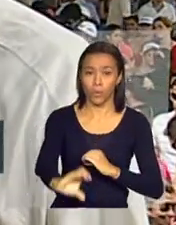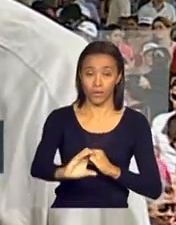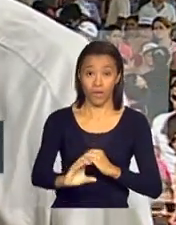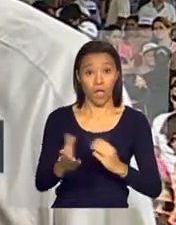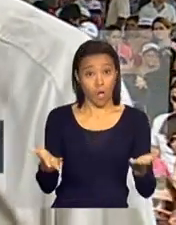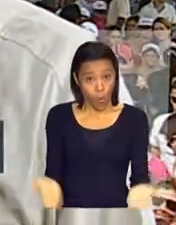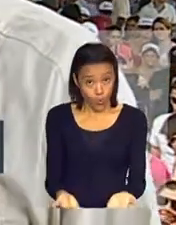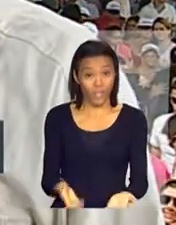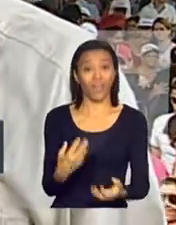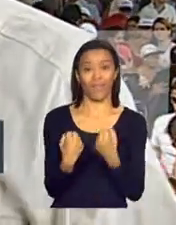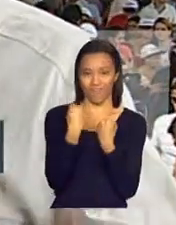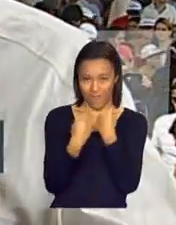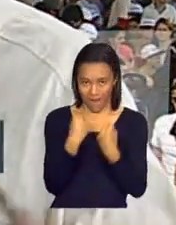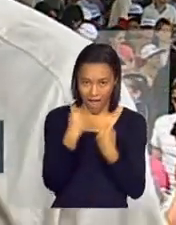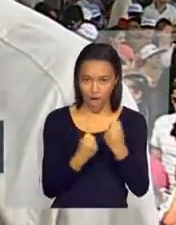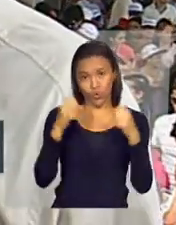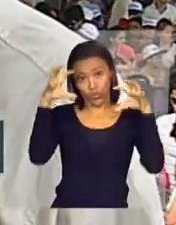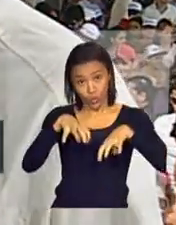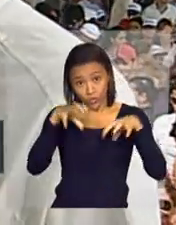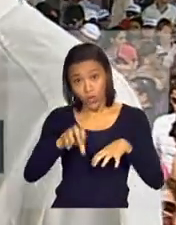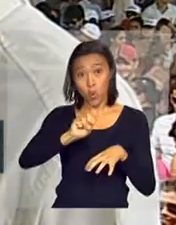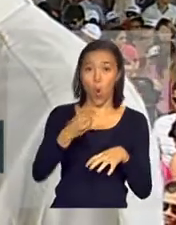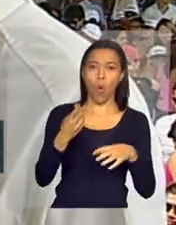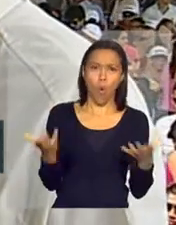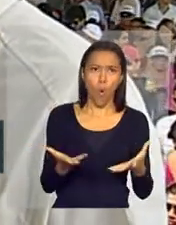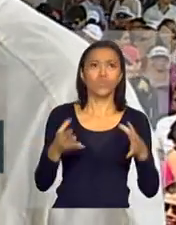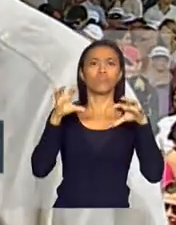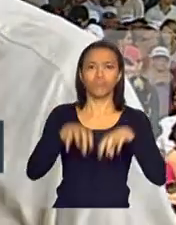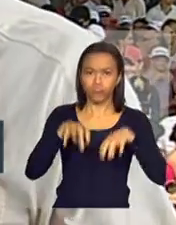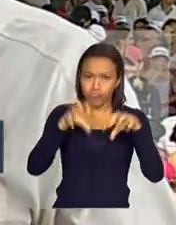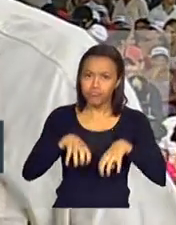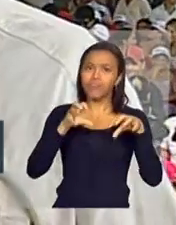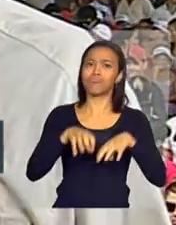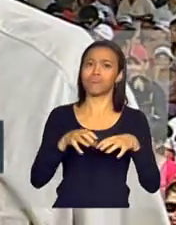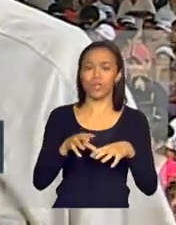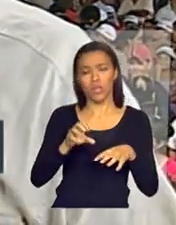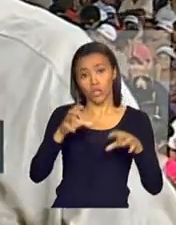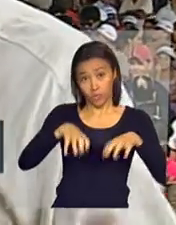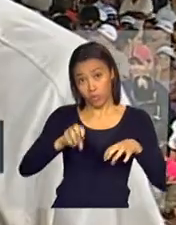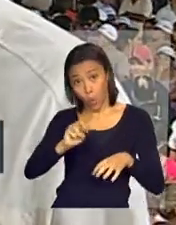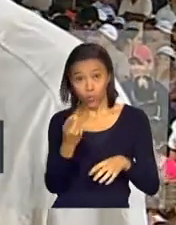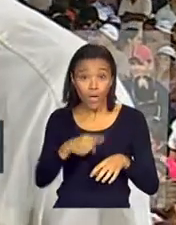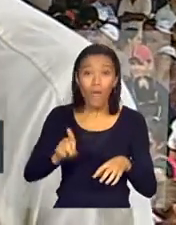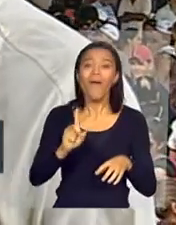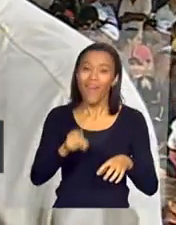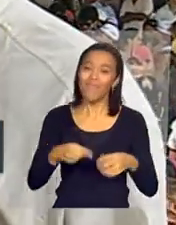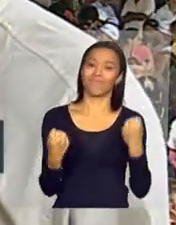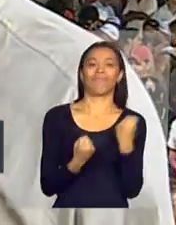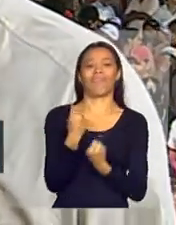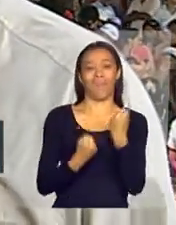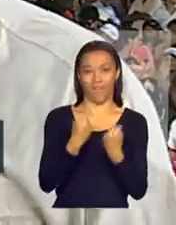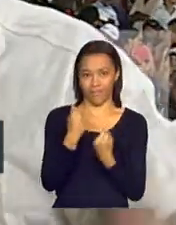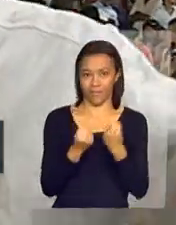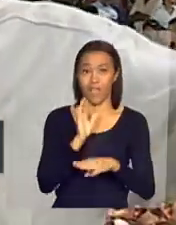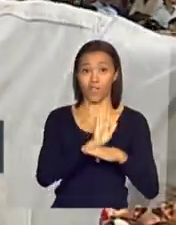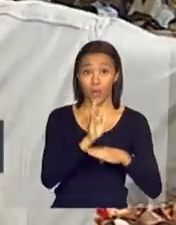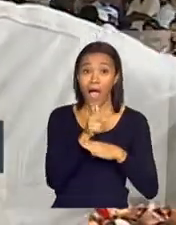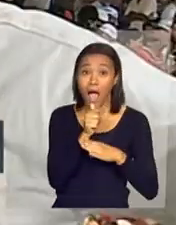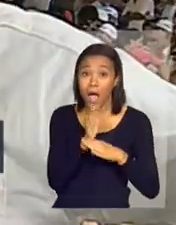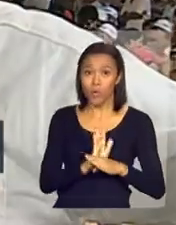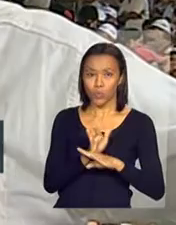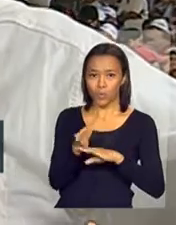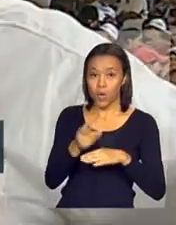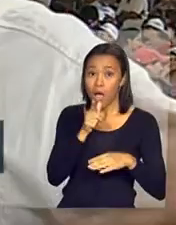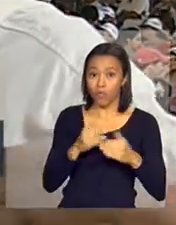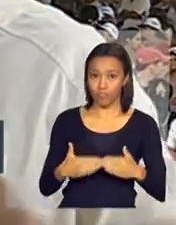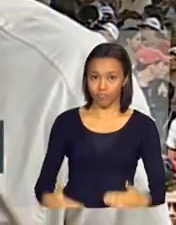Carro-pipa. Não é? Muito, chovendo ou não, hoje, por exemplo, está chovendo, chovendo ou não, carro-pipa. Muitas vezes o carro-pipa pega água na